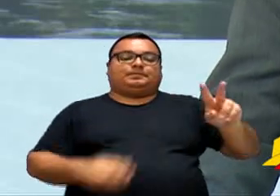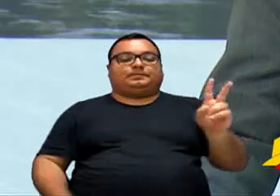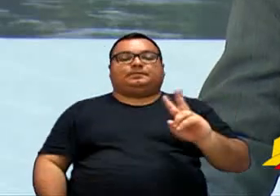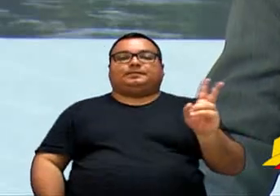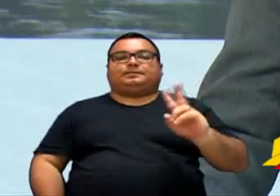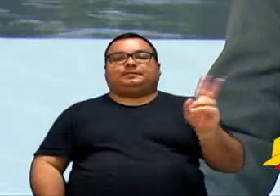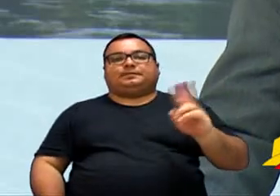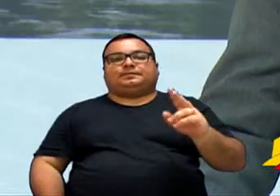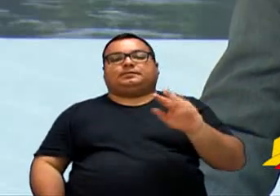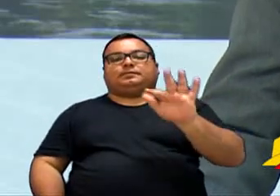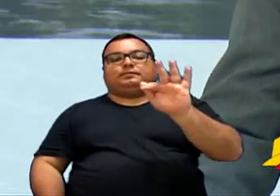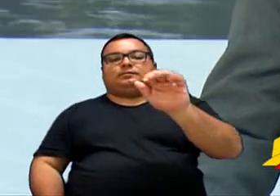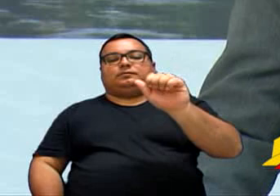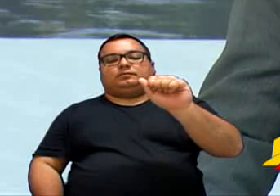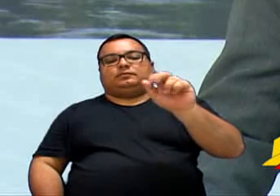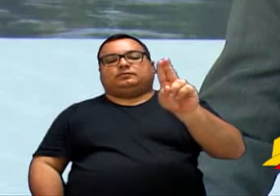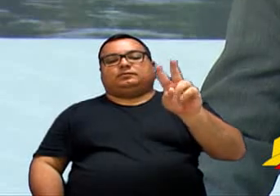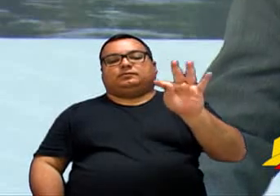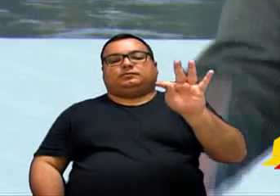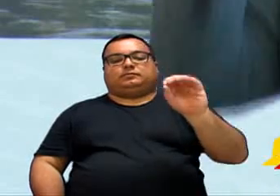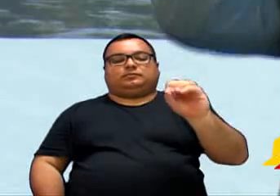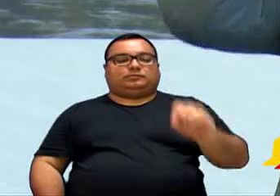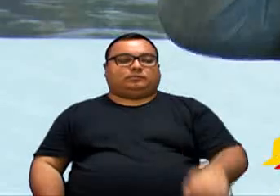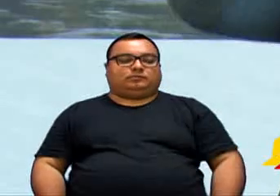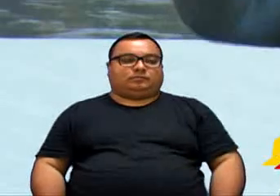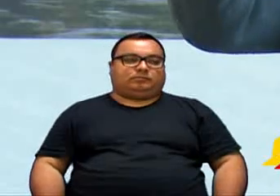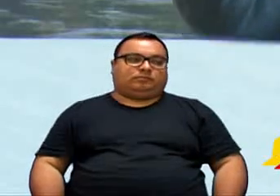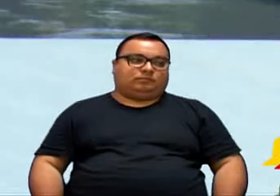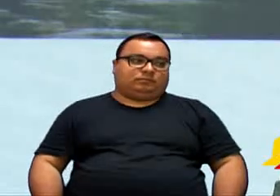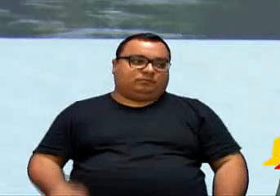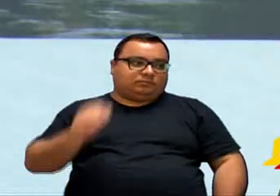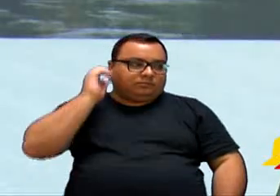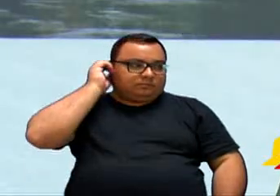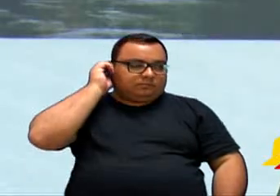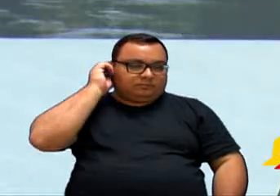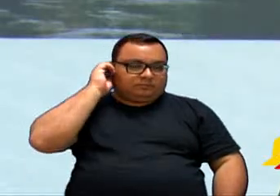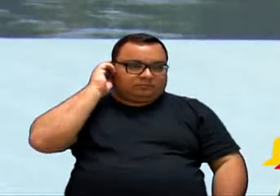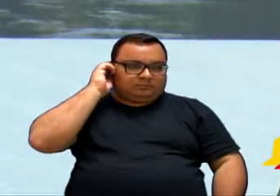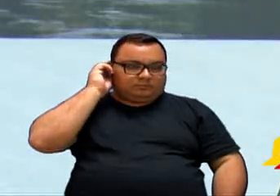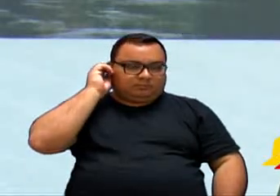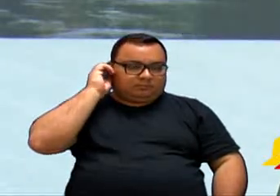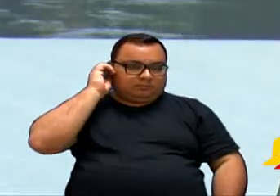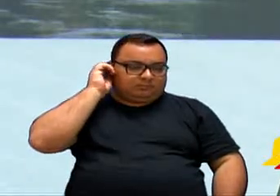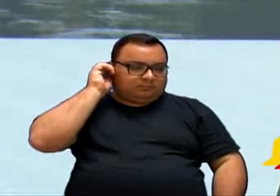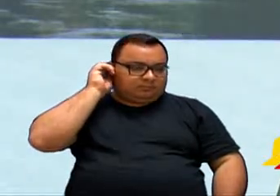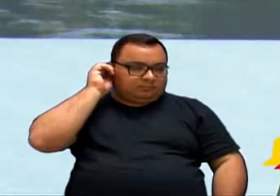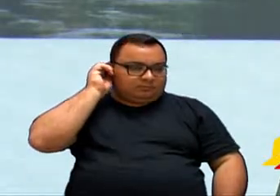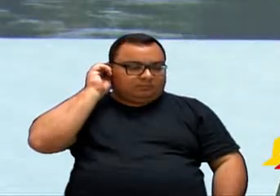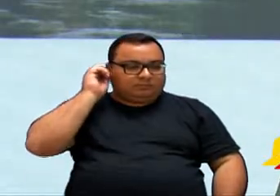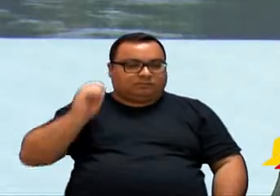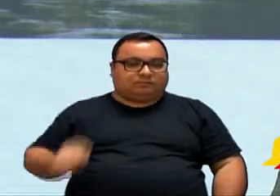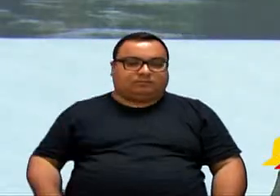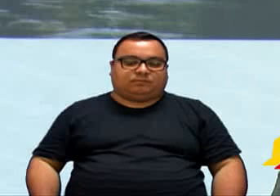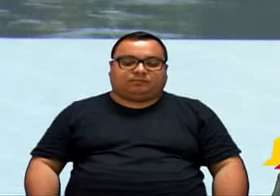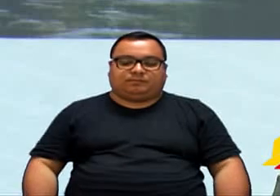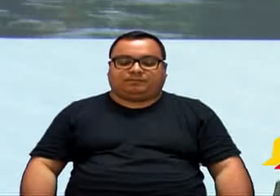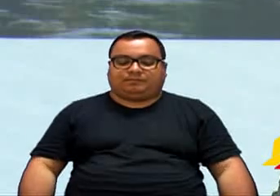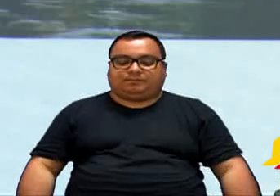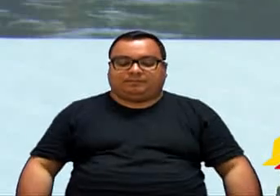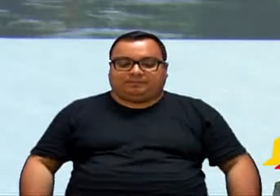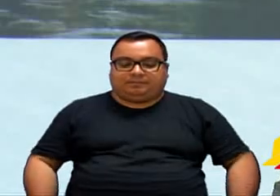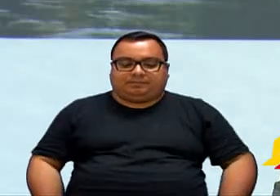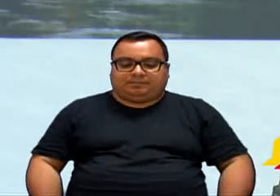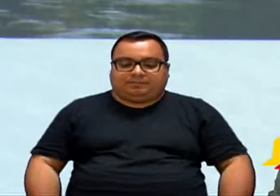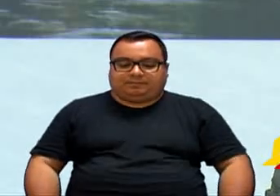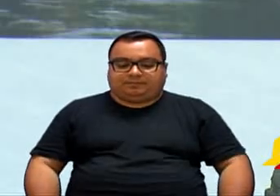deputado Vitão. Opa, desculpa, vereador Vitão. Não, antes, vereador Vitão, antes, né, o Fausto havia